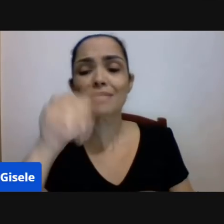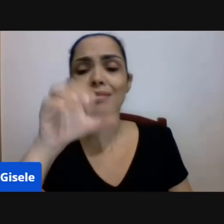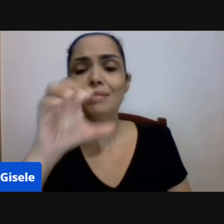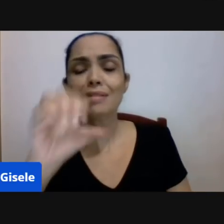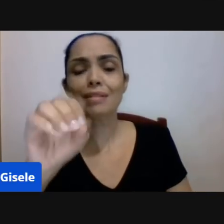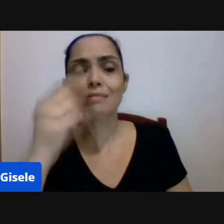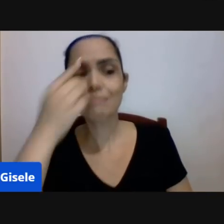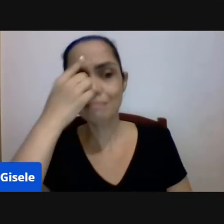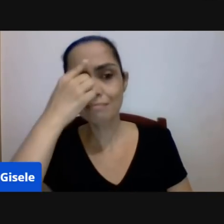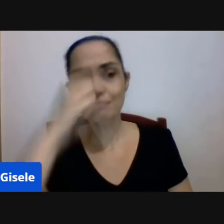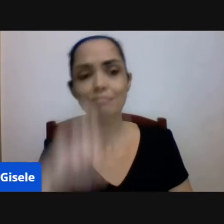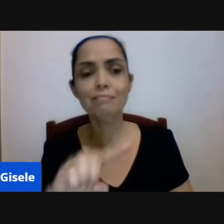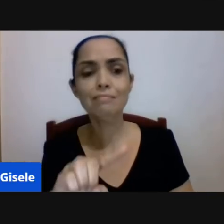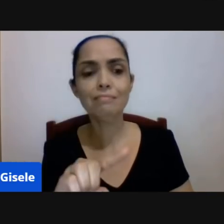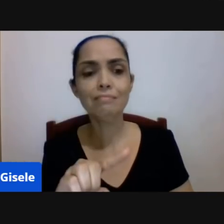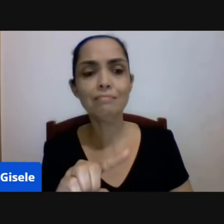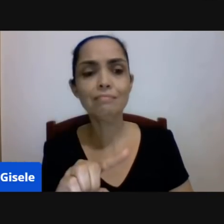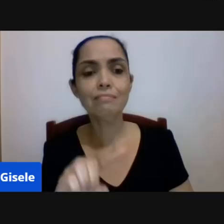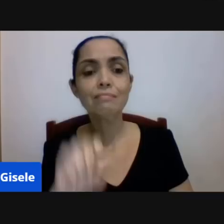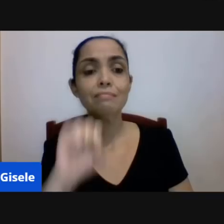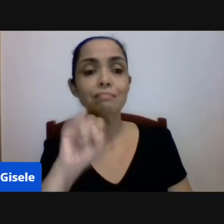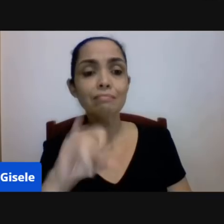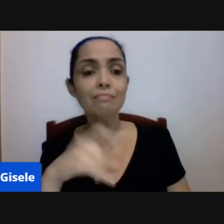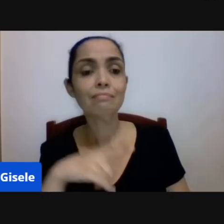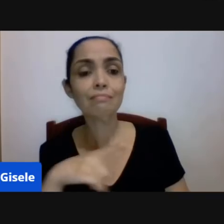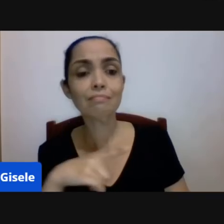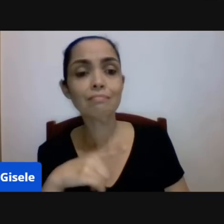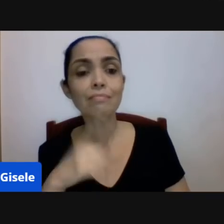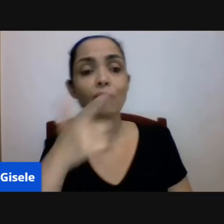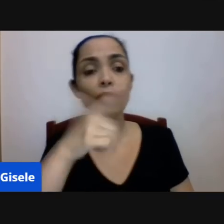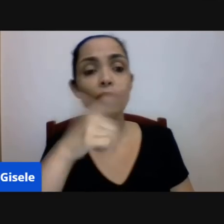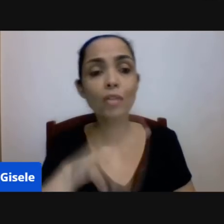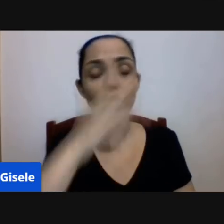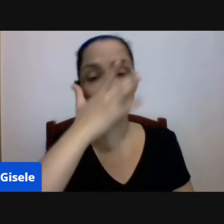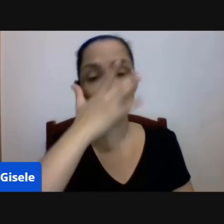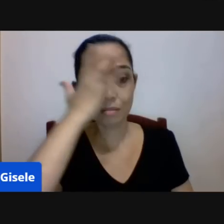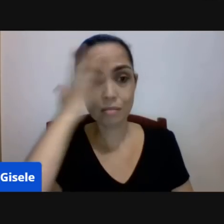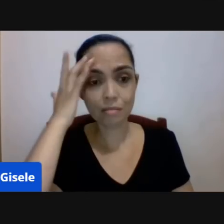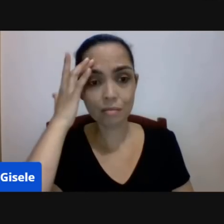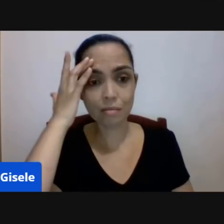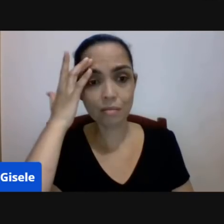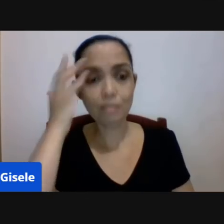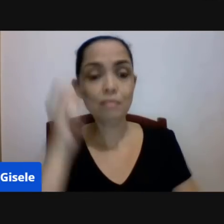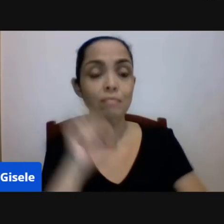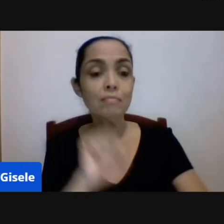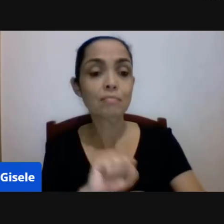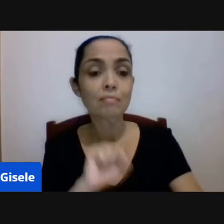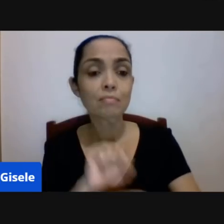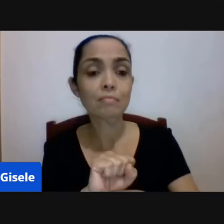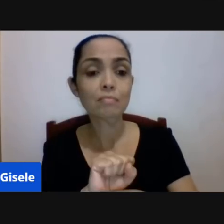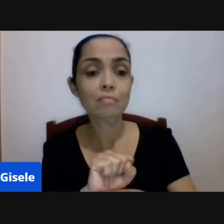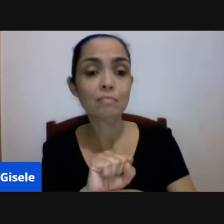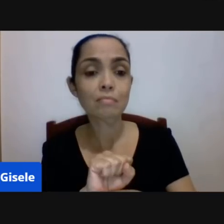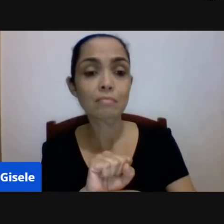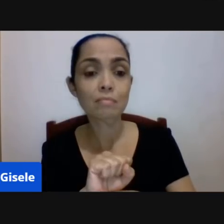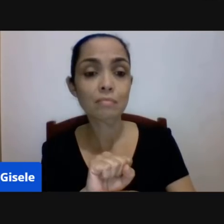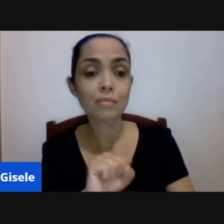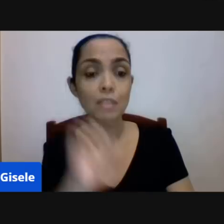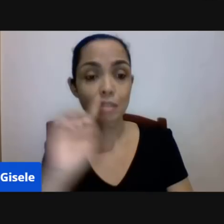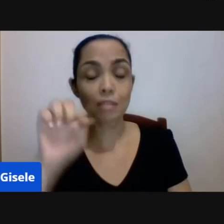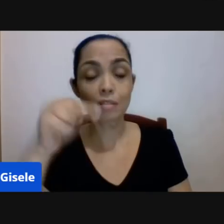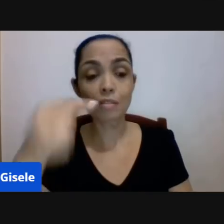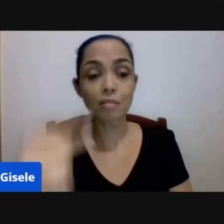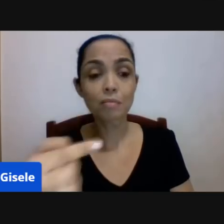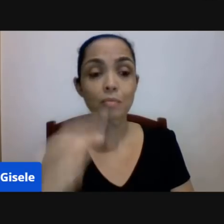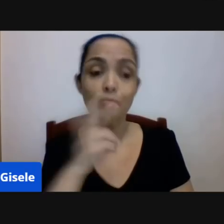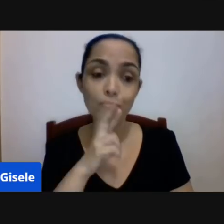uma criança ou um funcionário, né, um professor com Covid, as atividades presenciais, logo depois, né, que